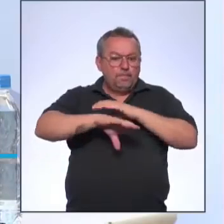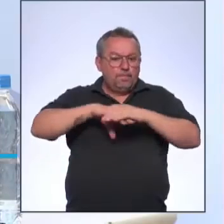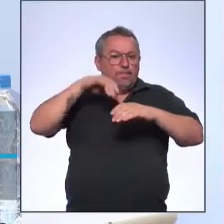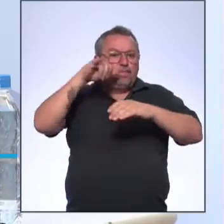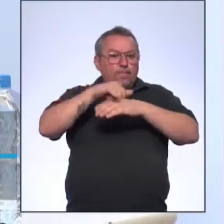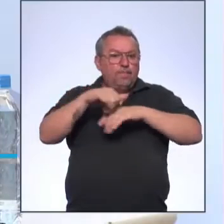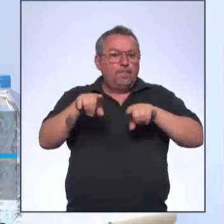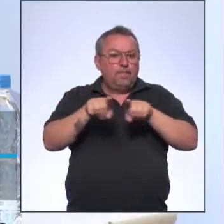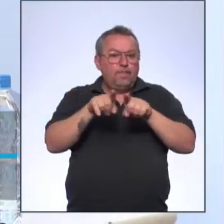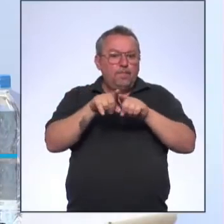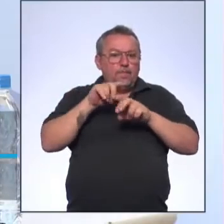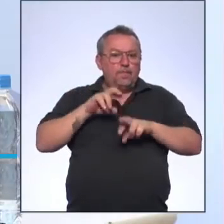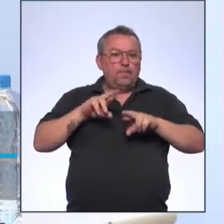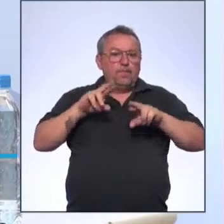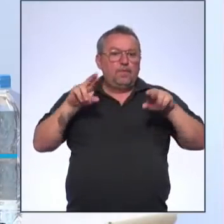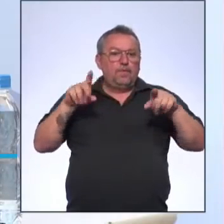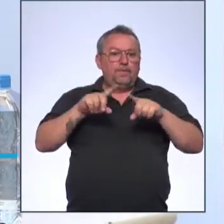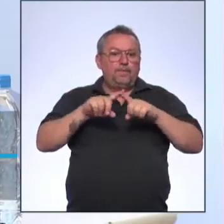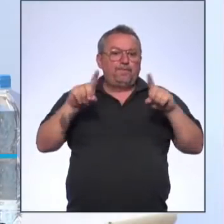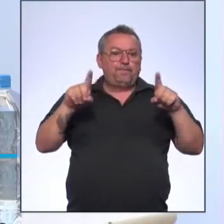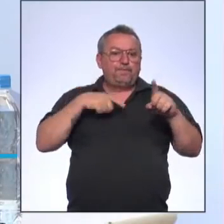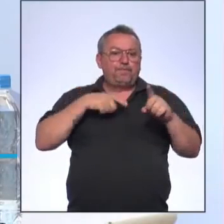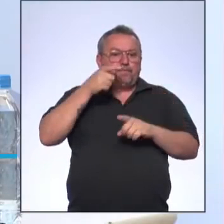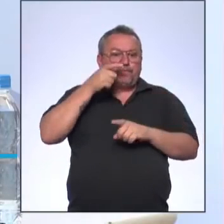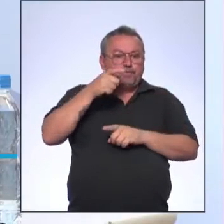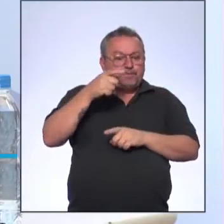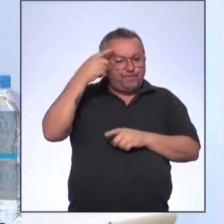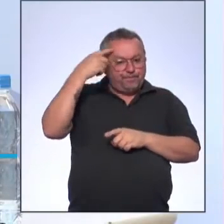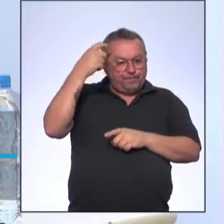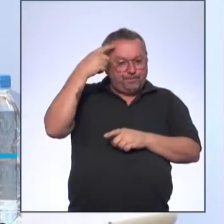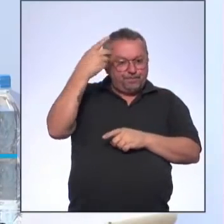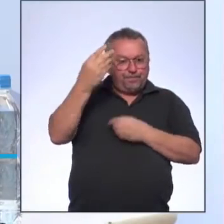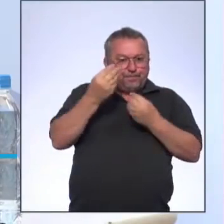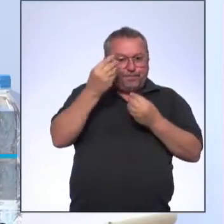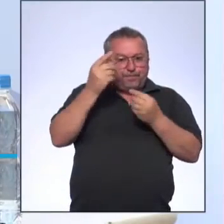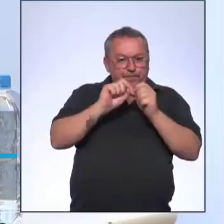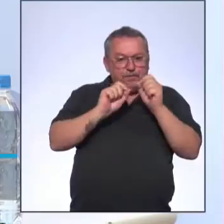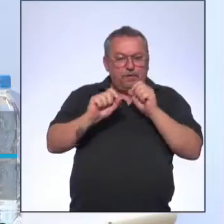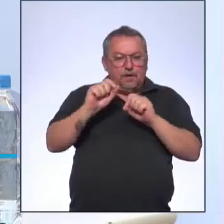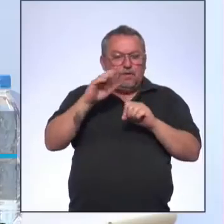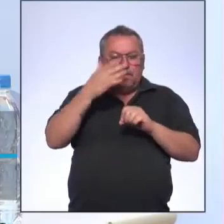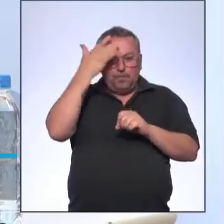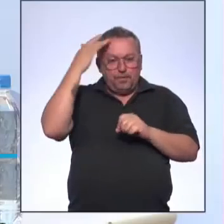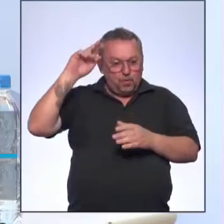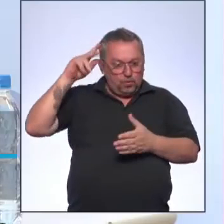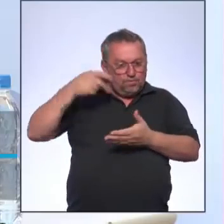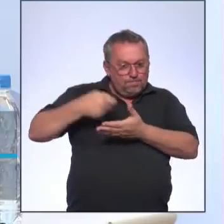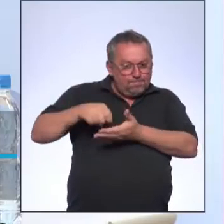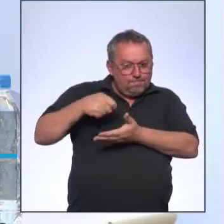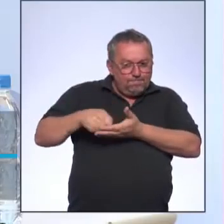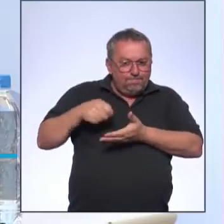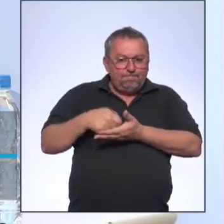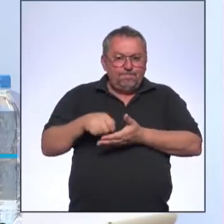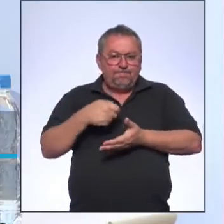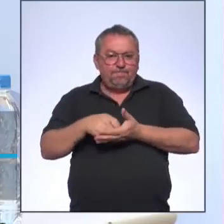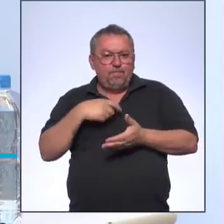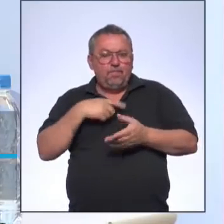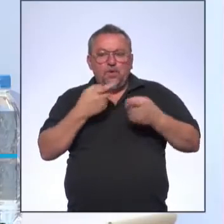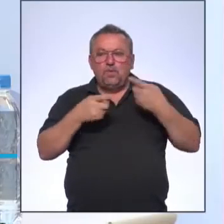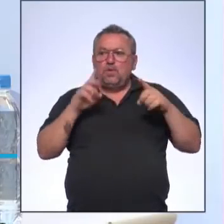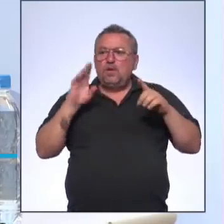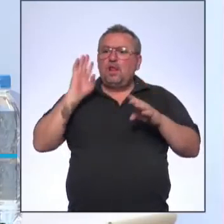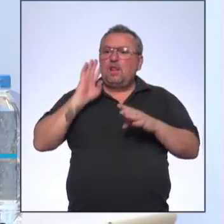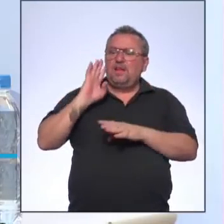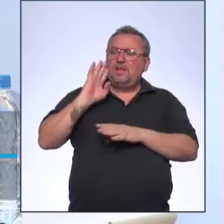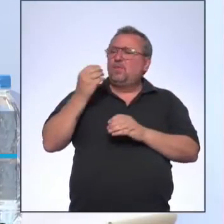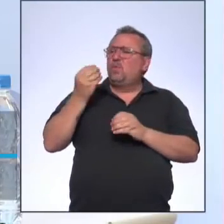porque ela é muito diferente. Então, aqui é só para vocês terem uma ideia de como que, às vezes, os compositores têm músicas tão bacanas. De